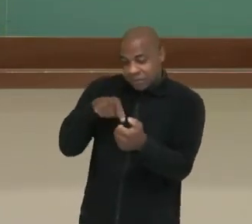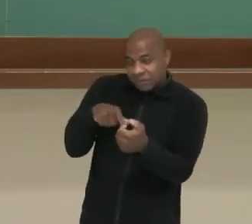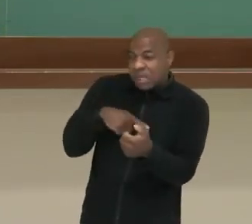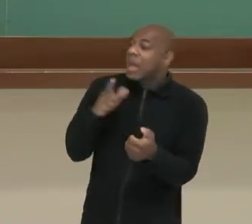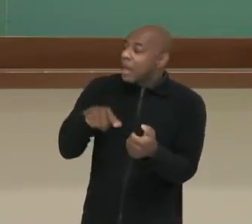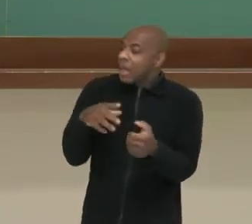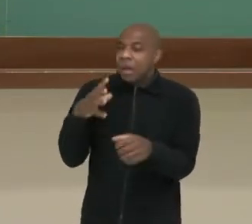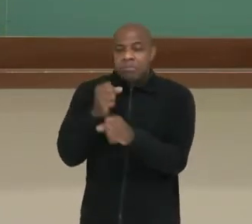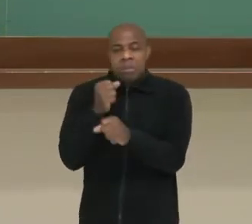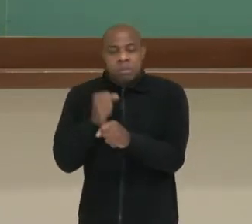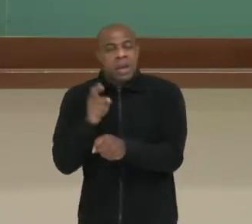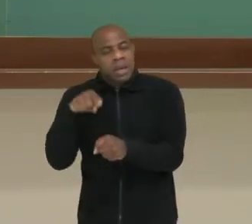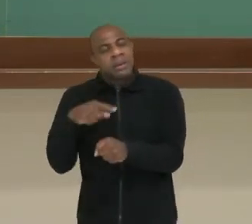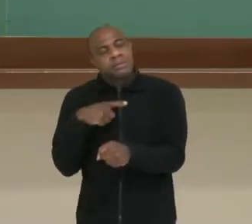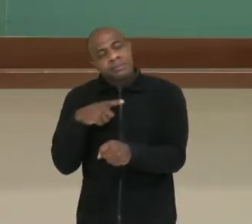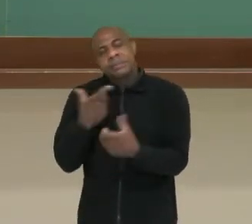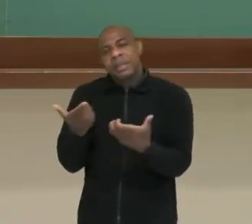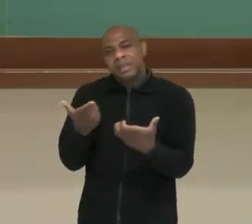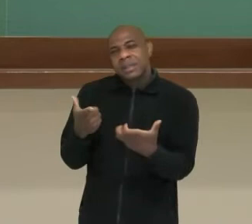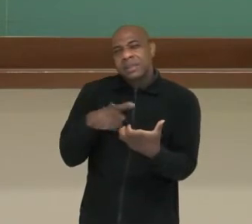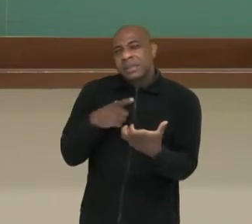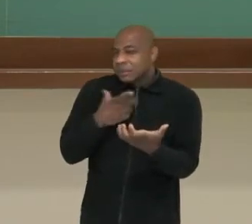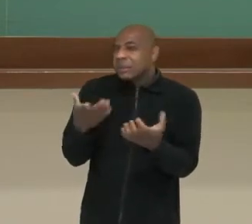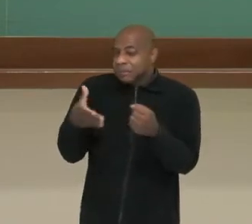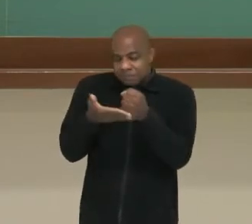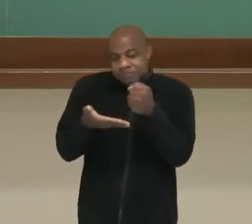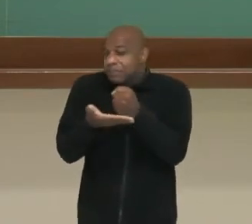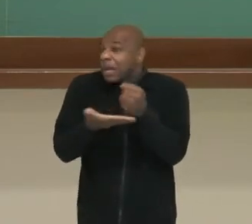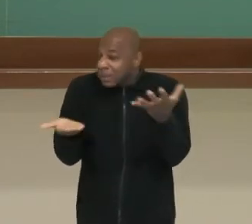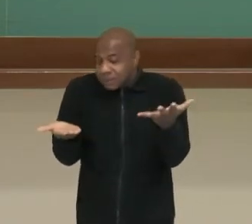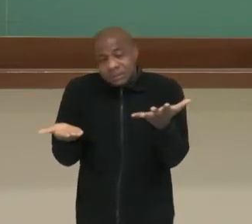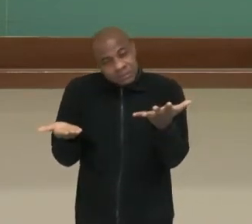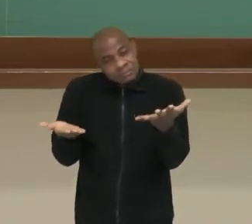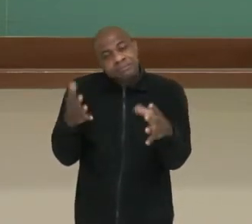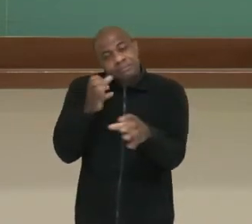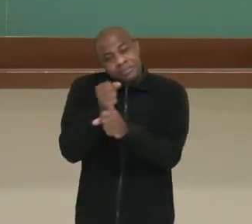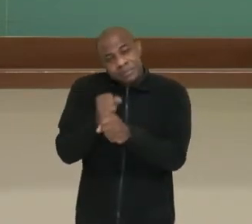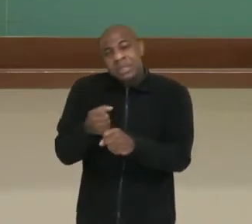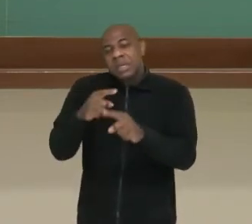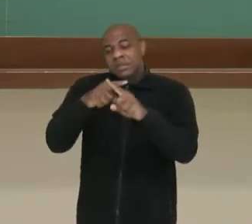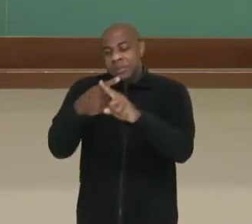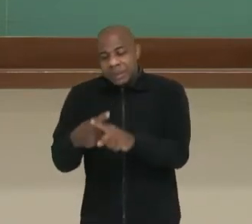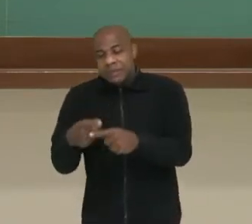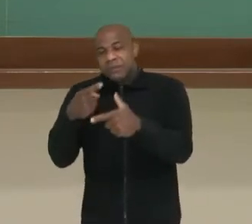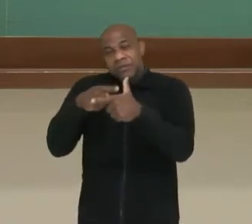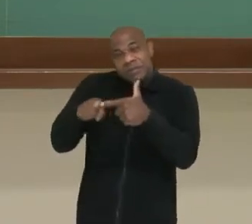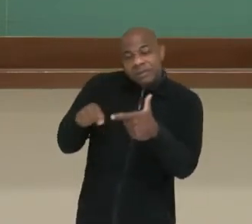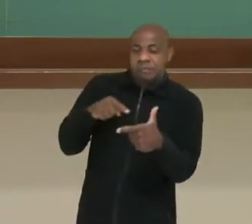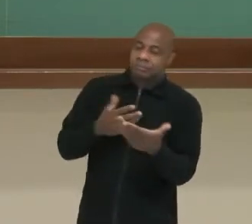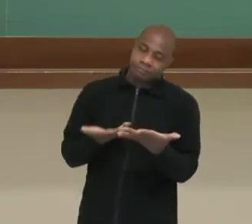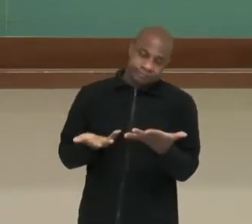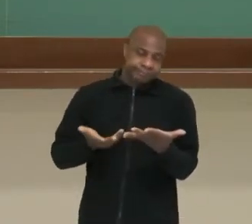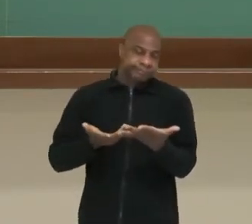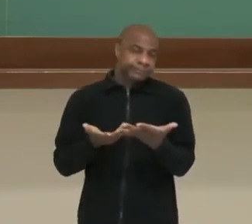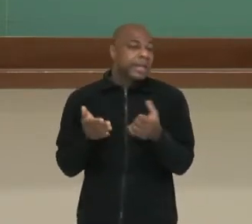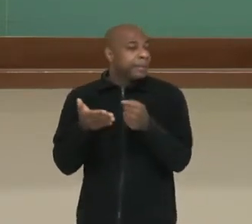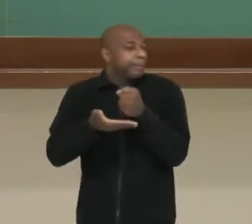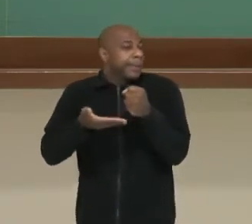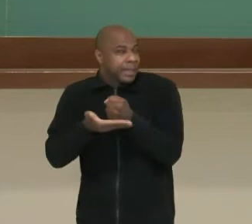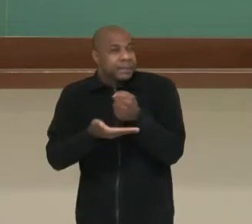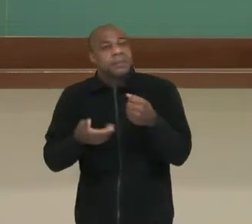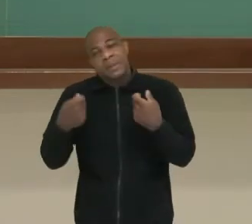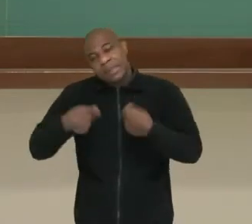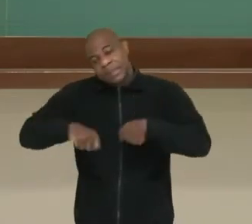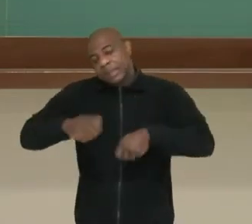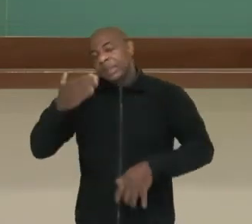que pega as operações básicas da matemática. Multiplicação, divisão, tá? Então, isso aqui você tem